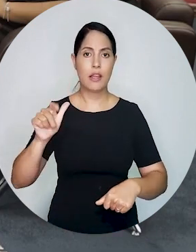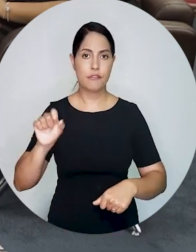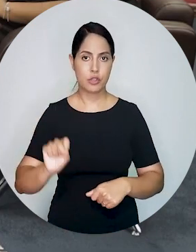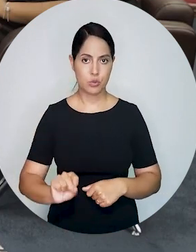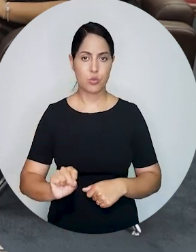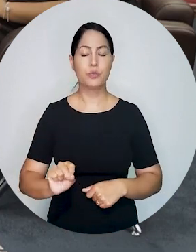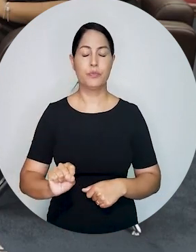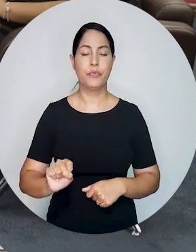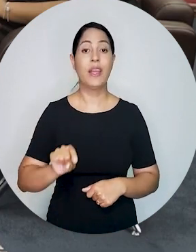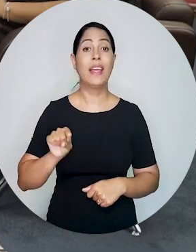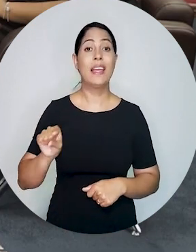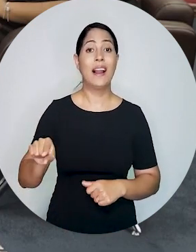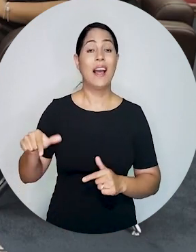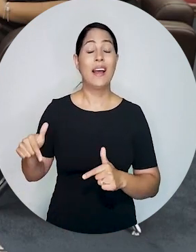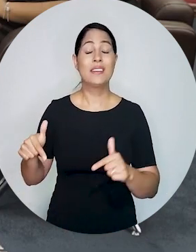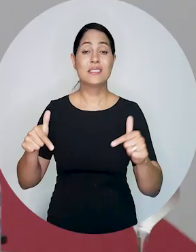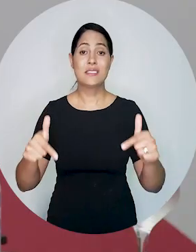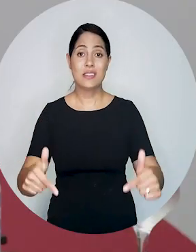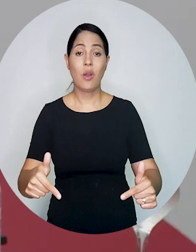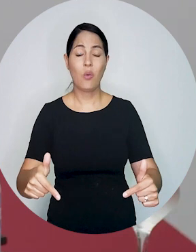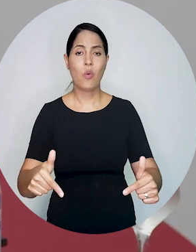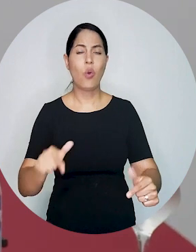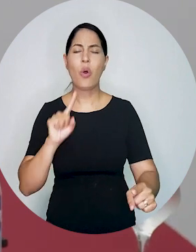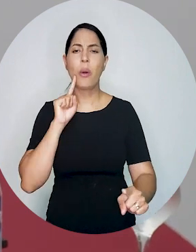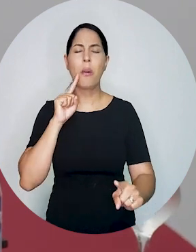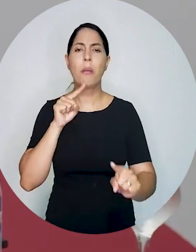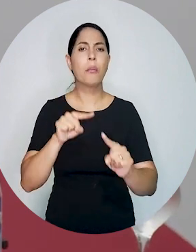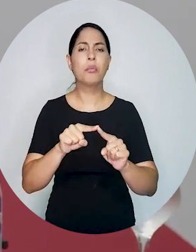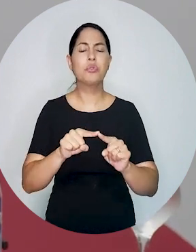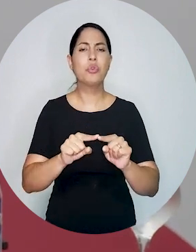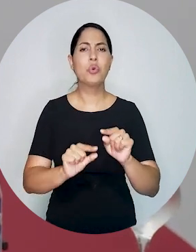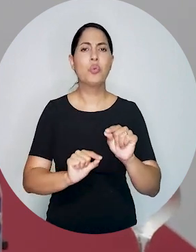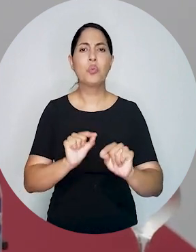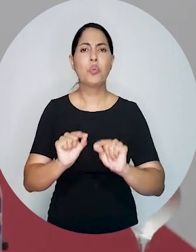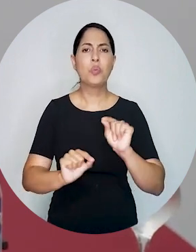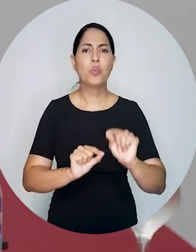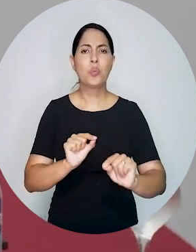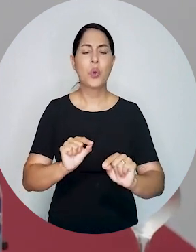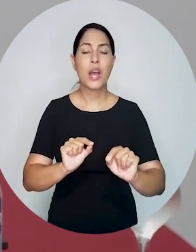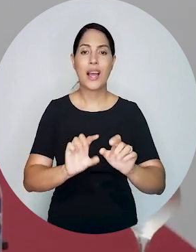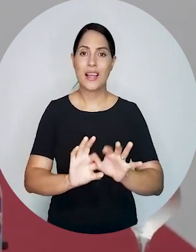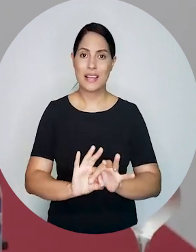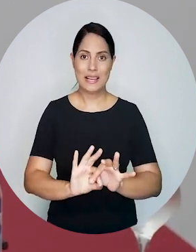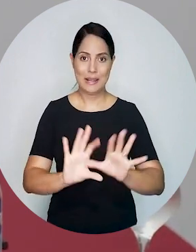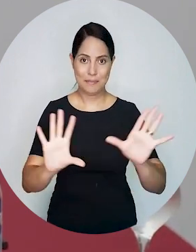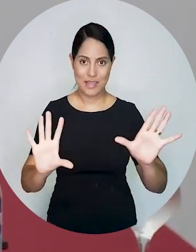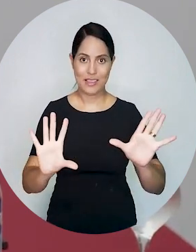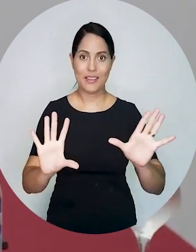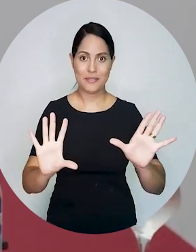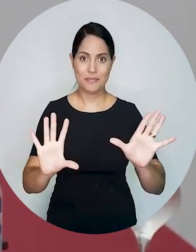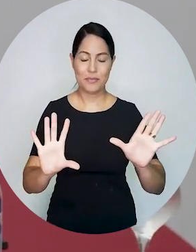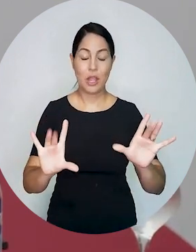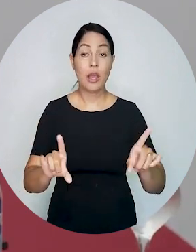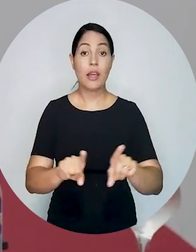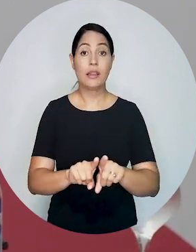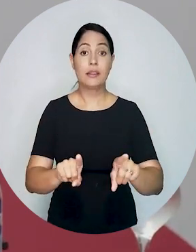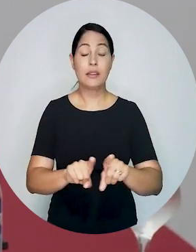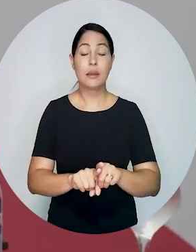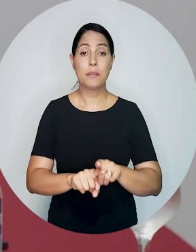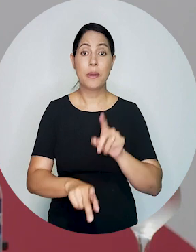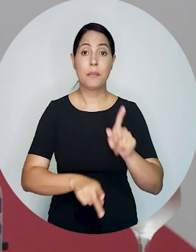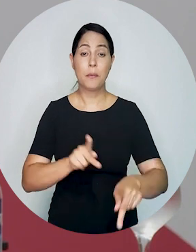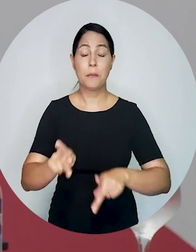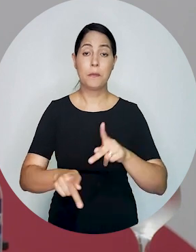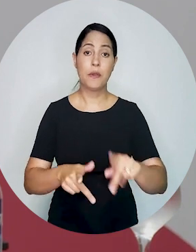ato que vinha com um objetivo da liberdade de acesso